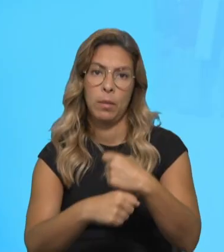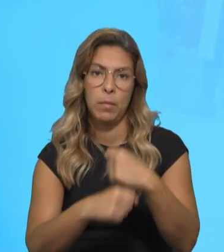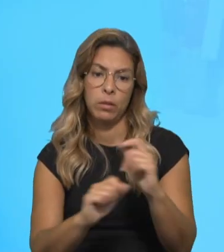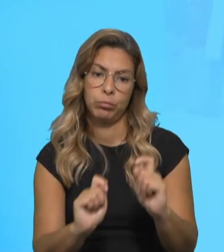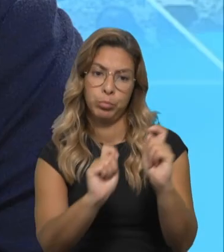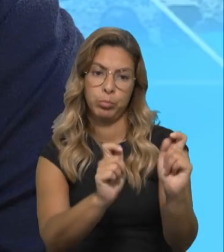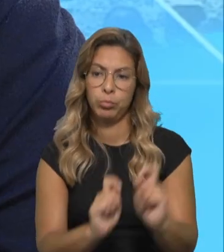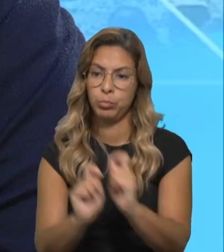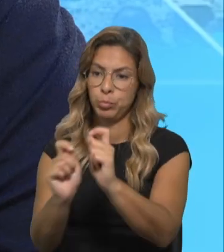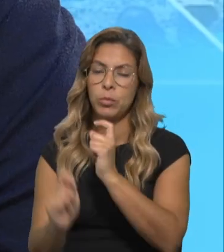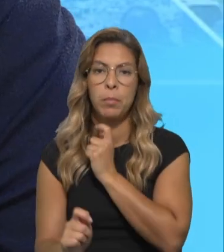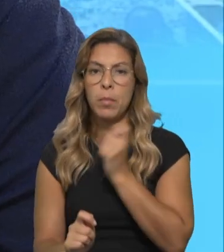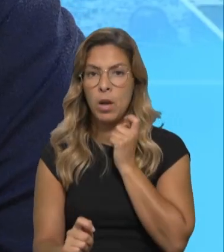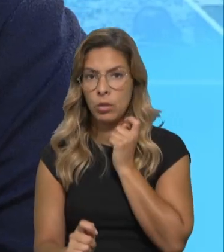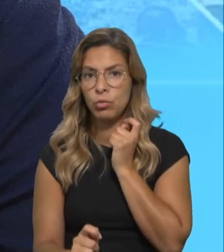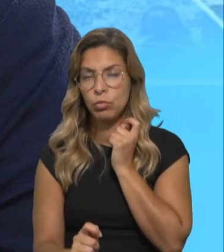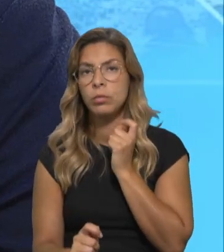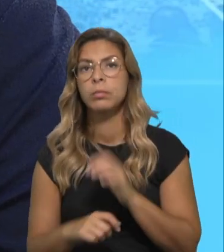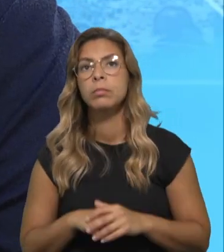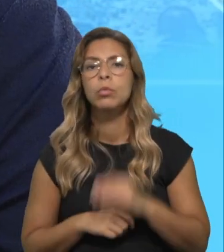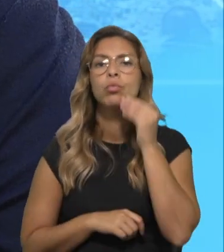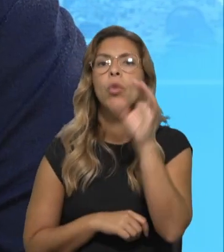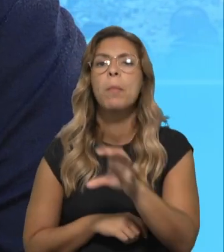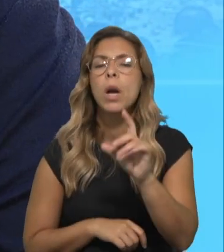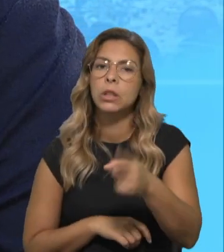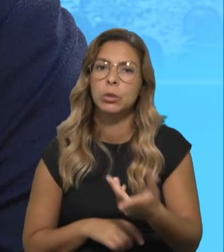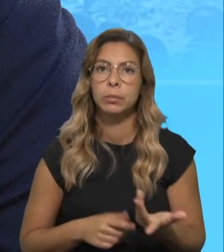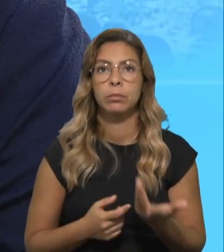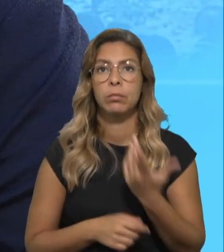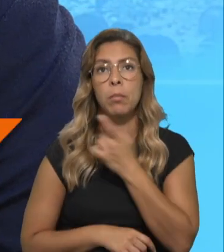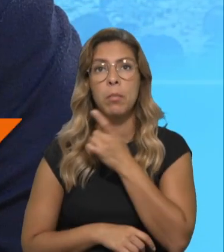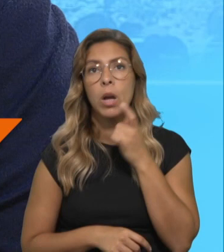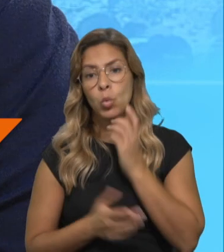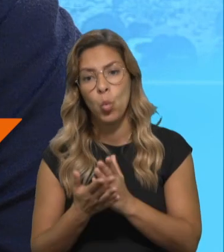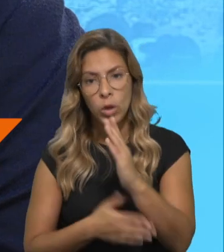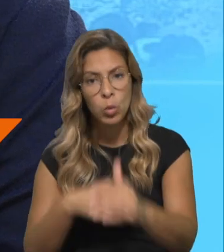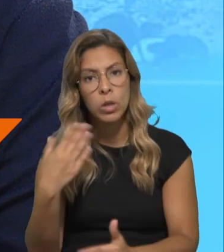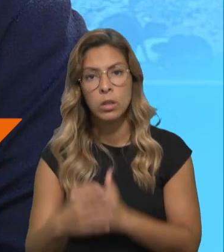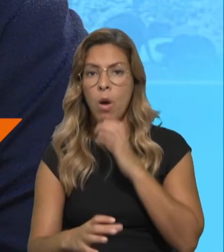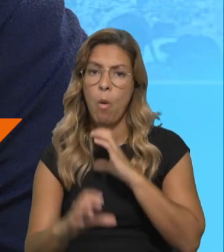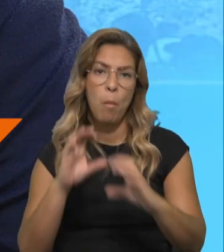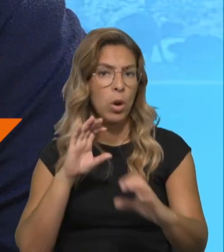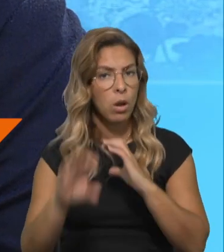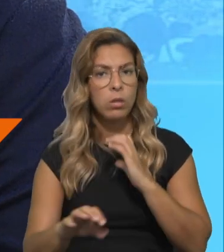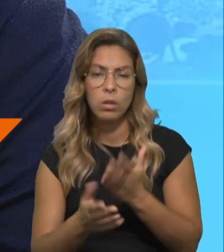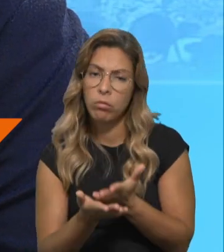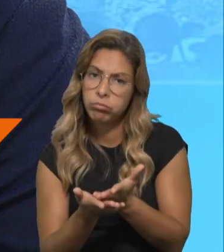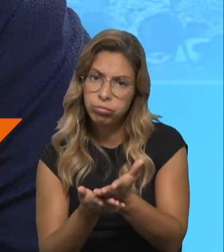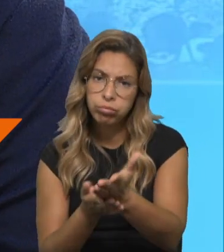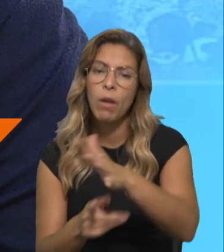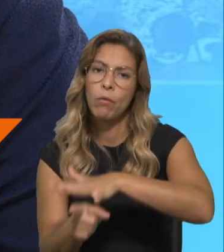aos sacerdotes. Até que ponto e em que medida? Em que medida trata-se para haver um contínuo de comunicação e de evangelização. Há muito tempo